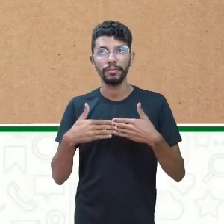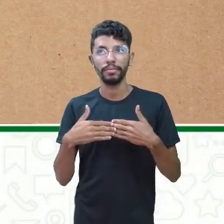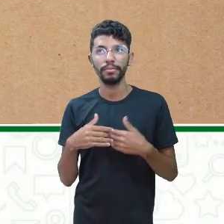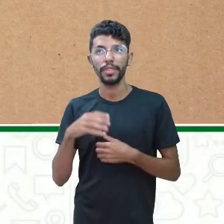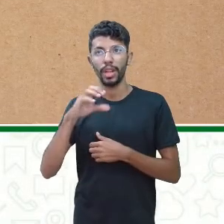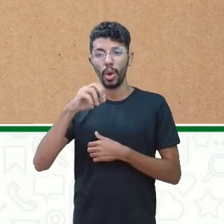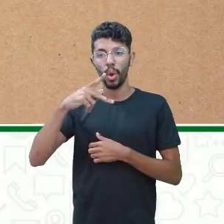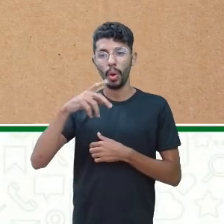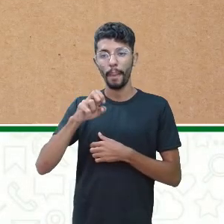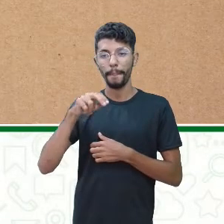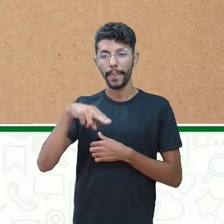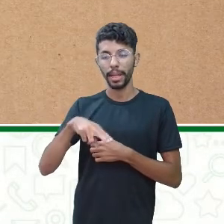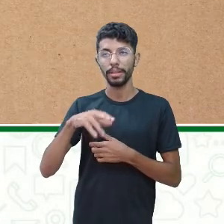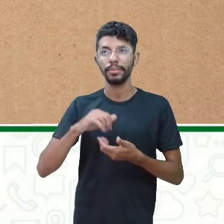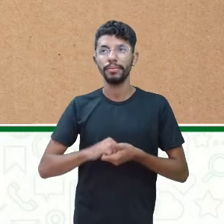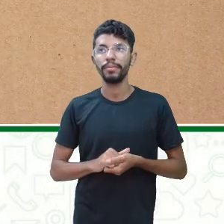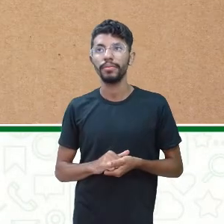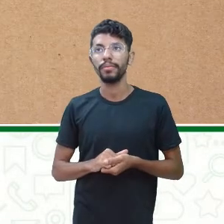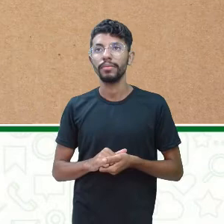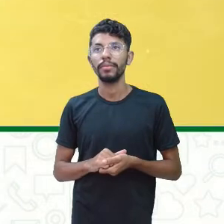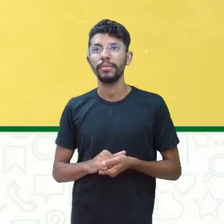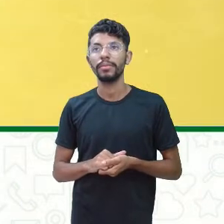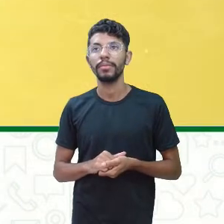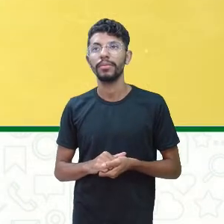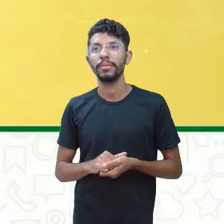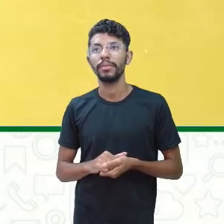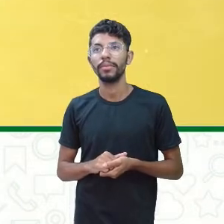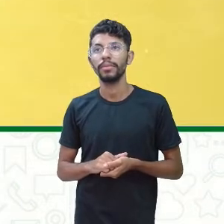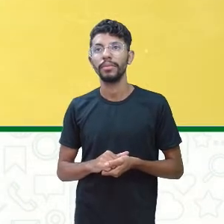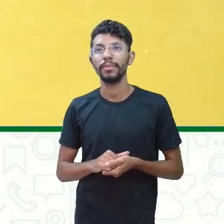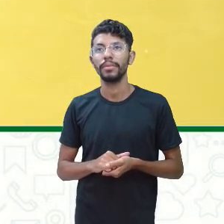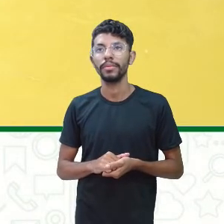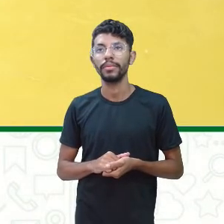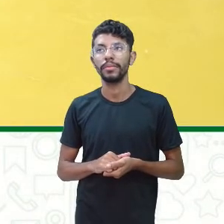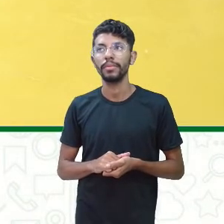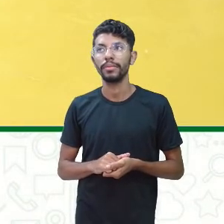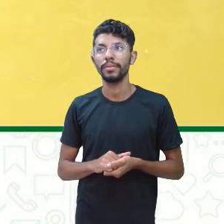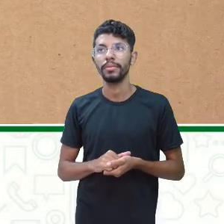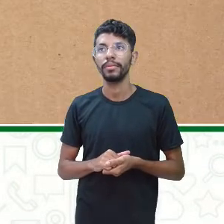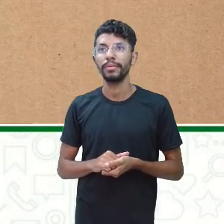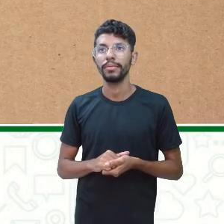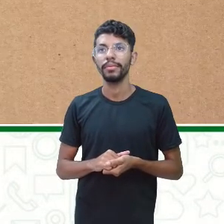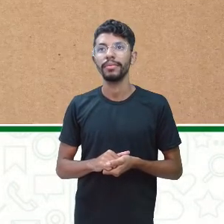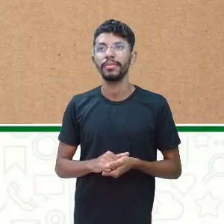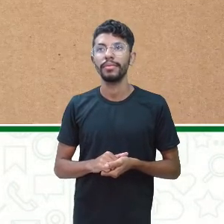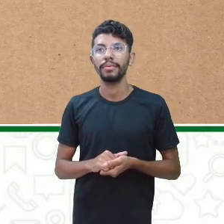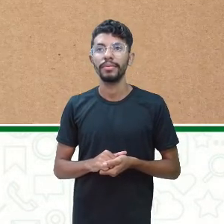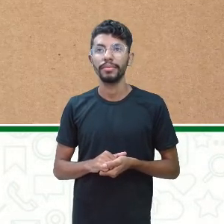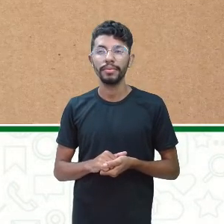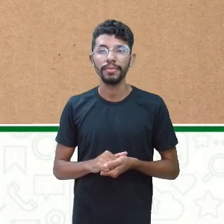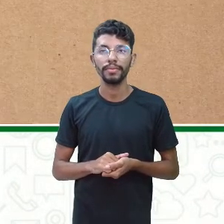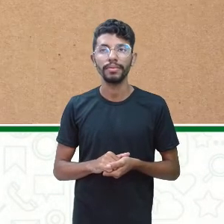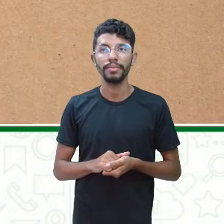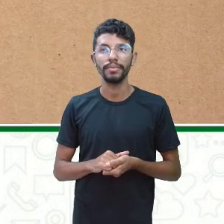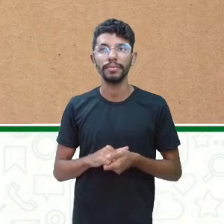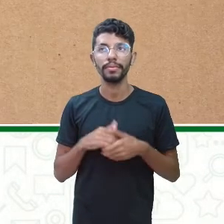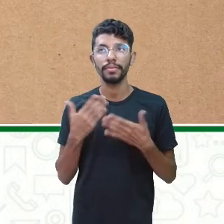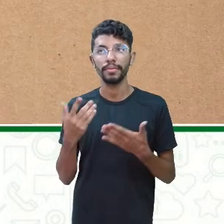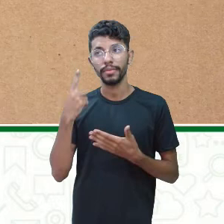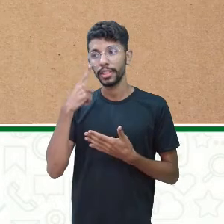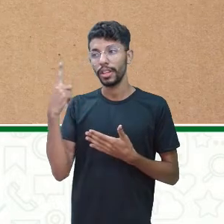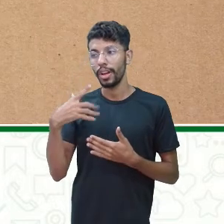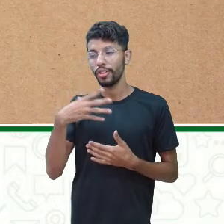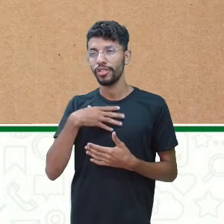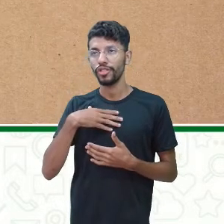aqui, ó. Então apareceu essa imagem aqui meio atravessada. Vamos lá. Forma